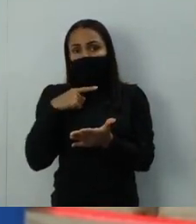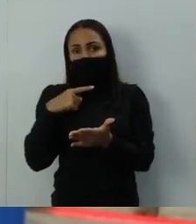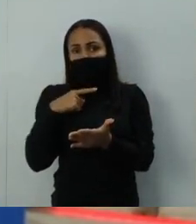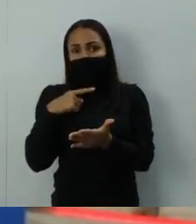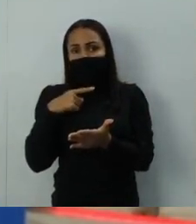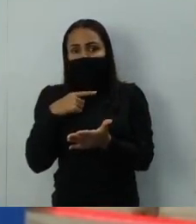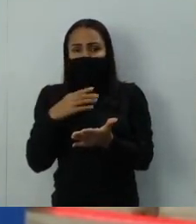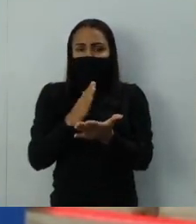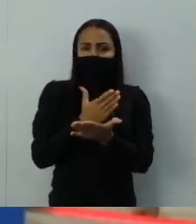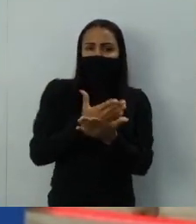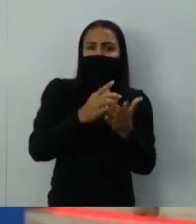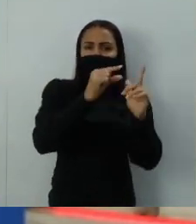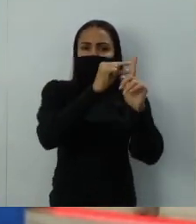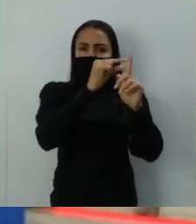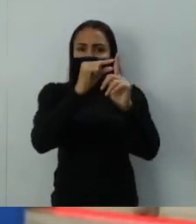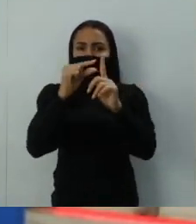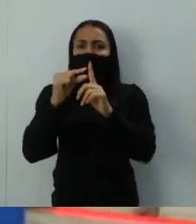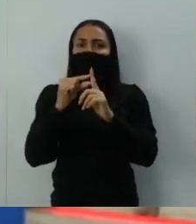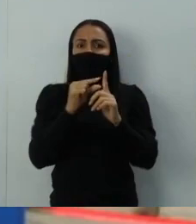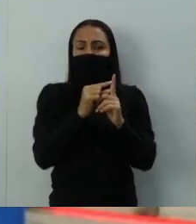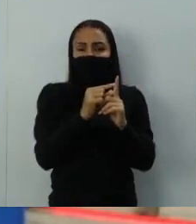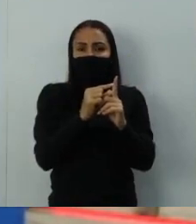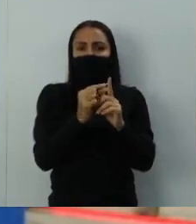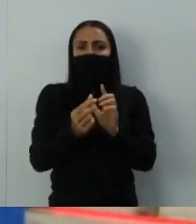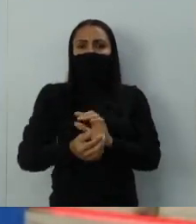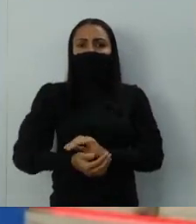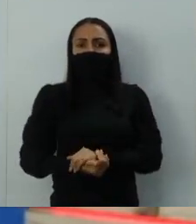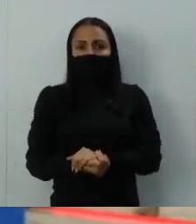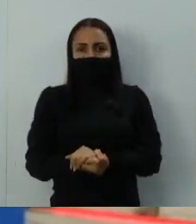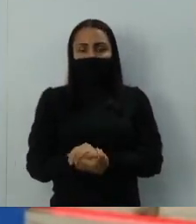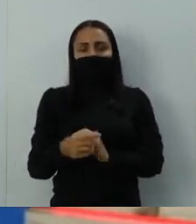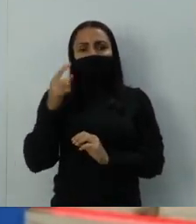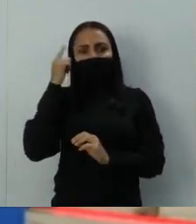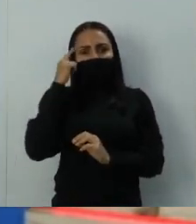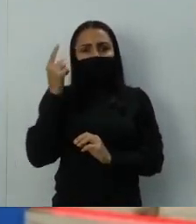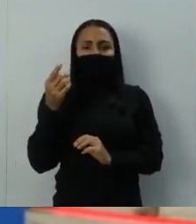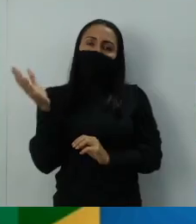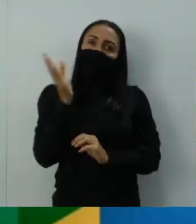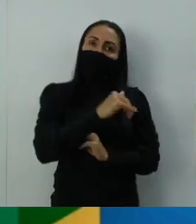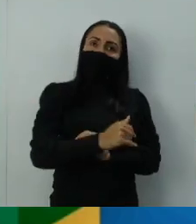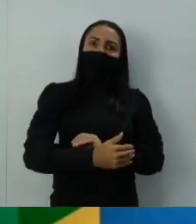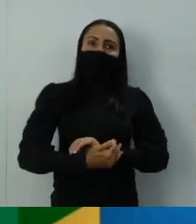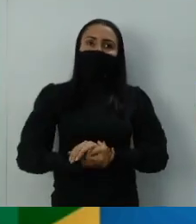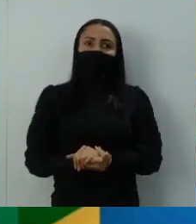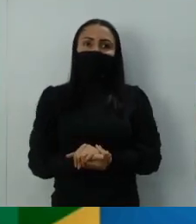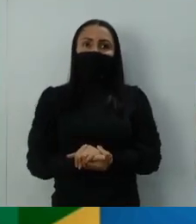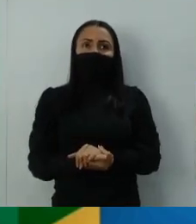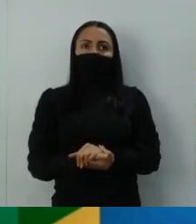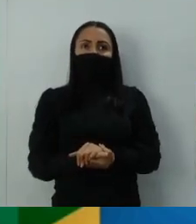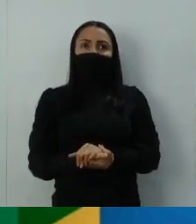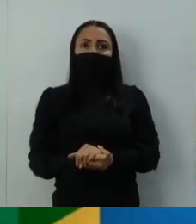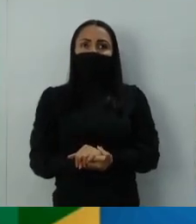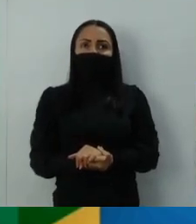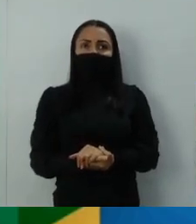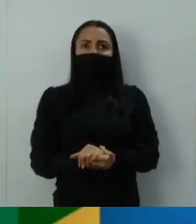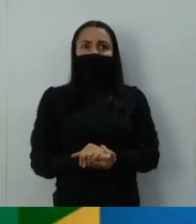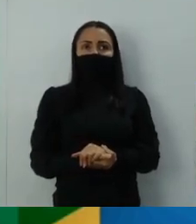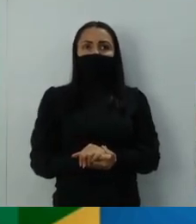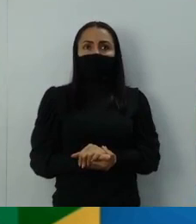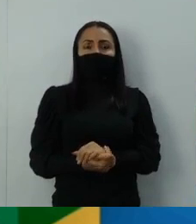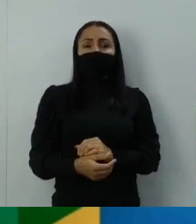de determinados pensamentos. Então vamos lá. O que seria essa ideologia